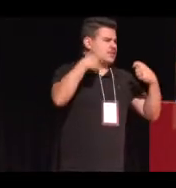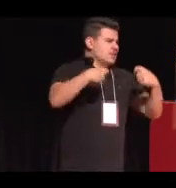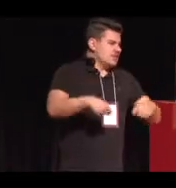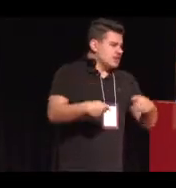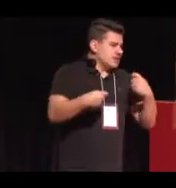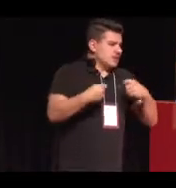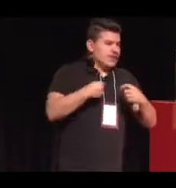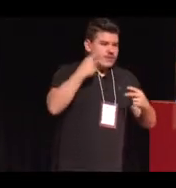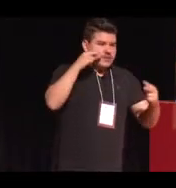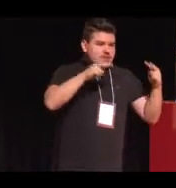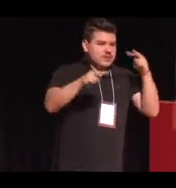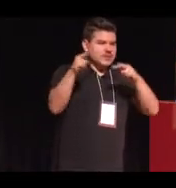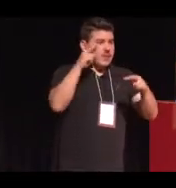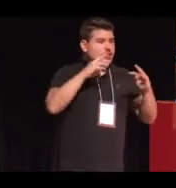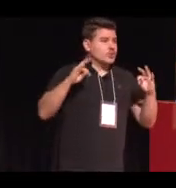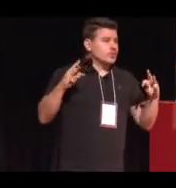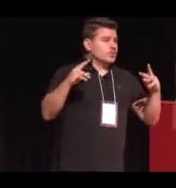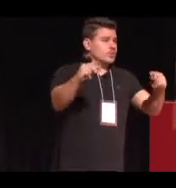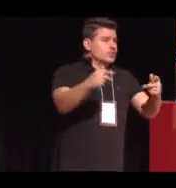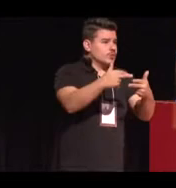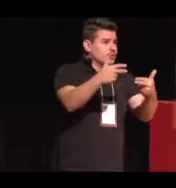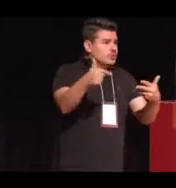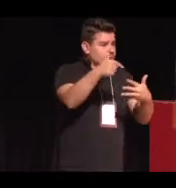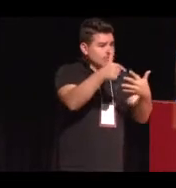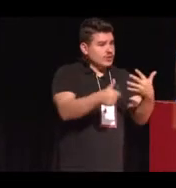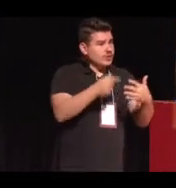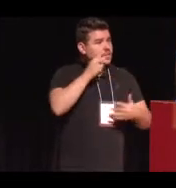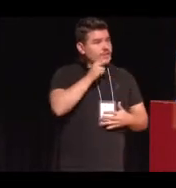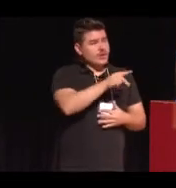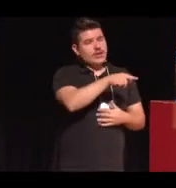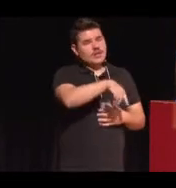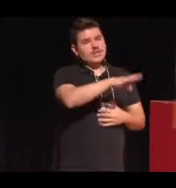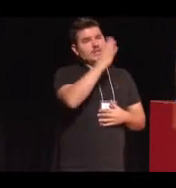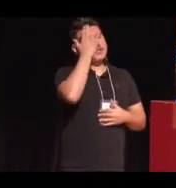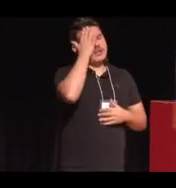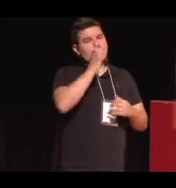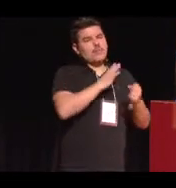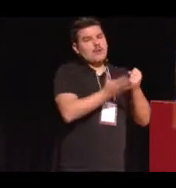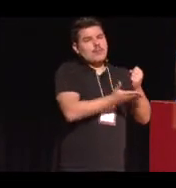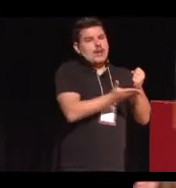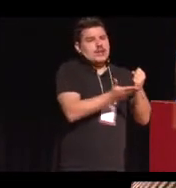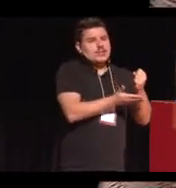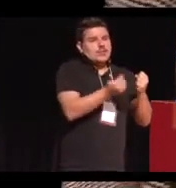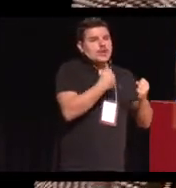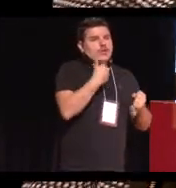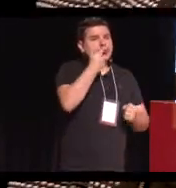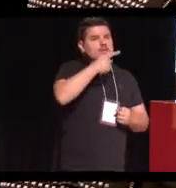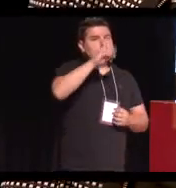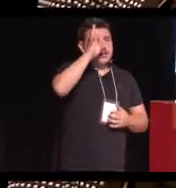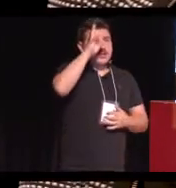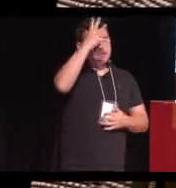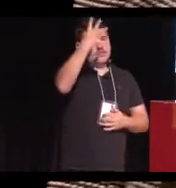tudo que a gente está vendo para que eles tenham uma base para tomar essa decisão.